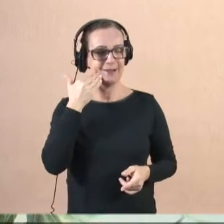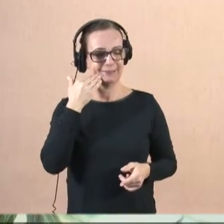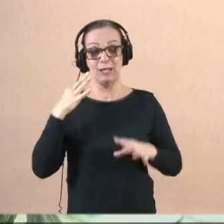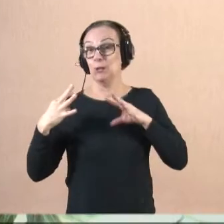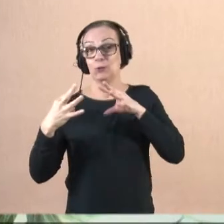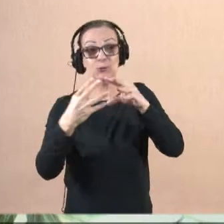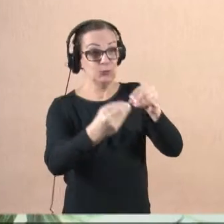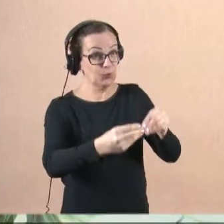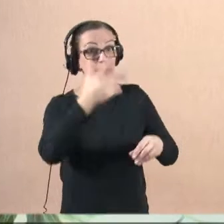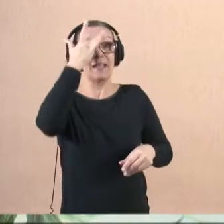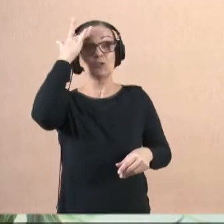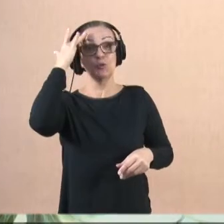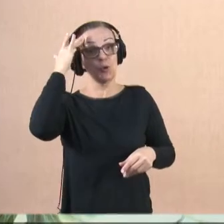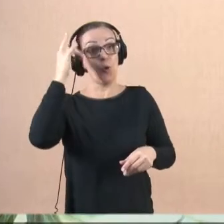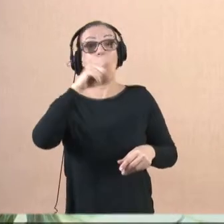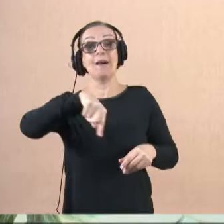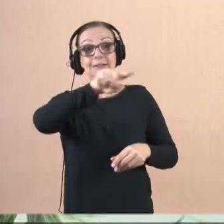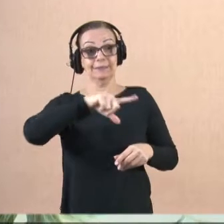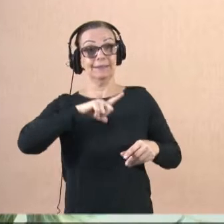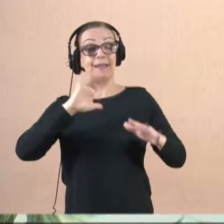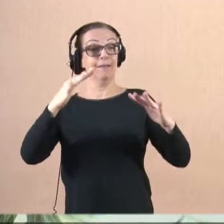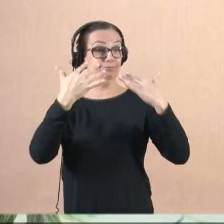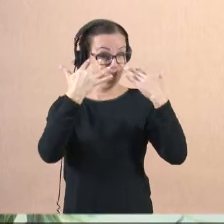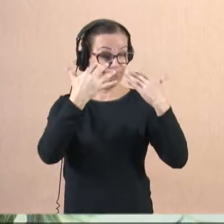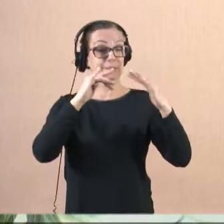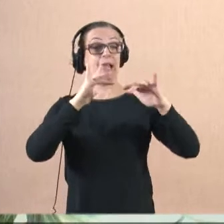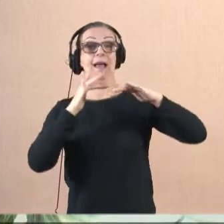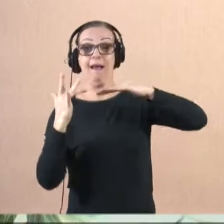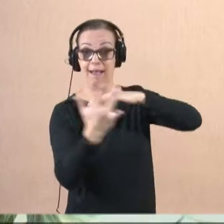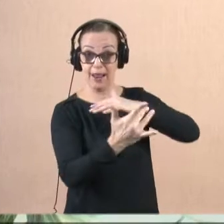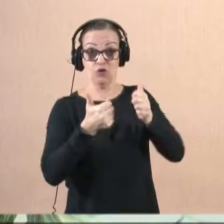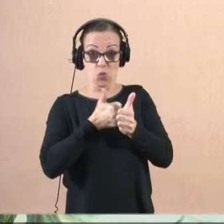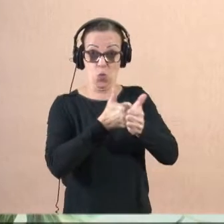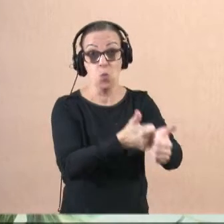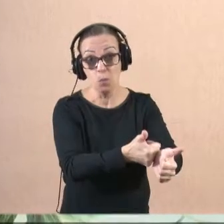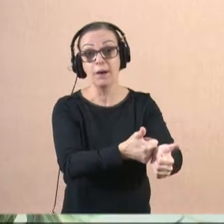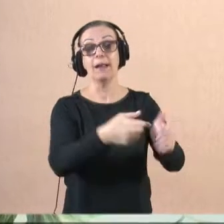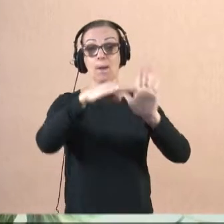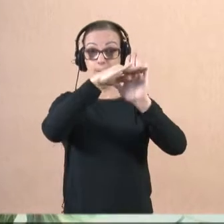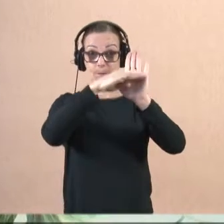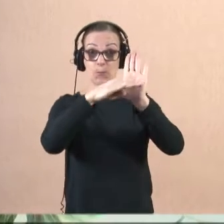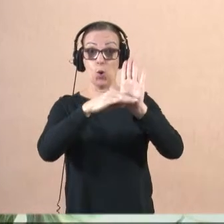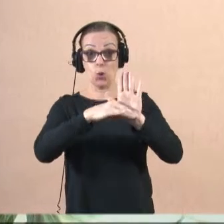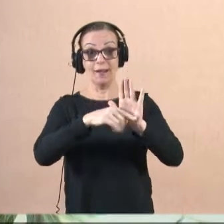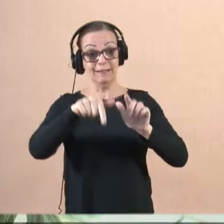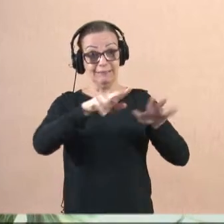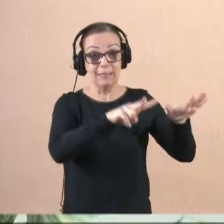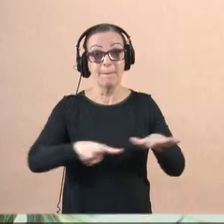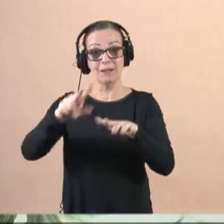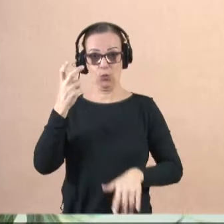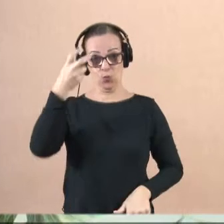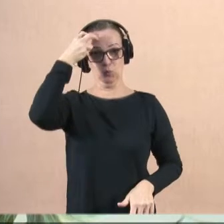todos os assinantes das áreas redes sociais que estão acompanhando esses programas da semana cultural da